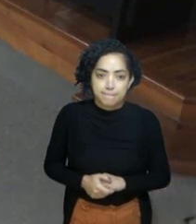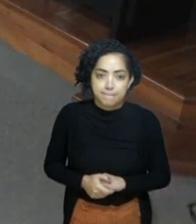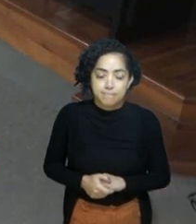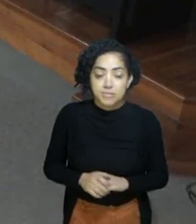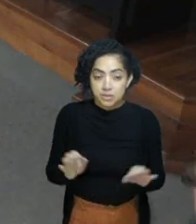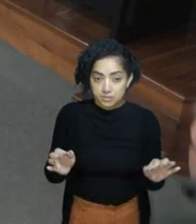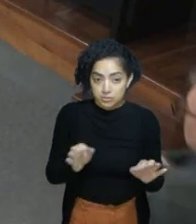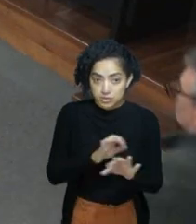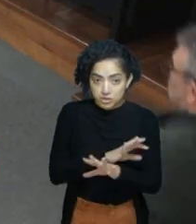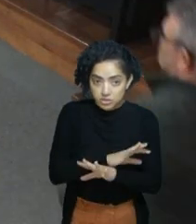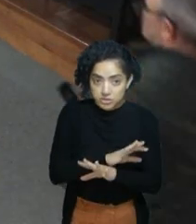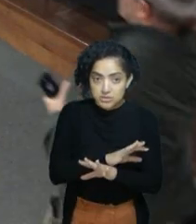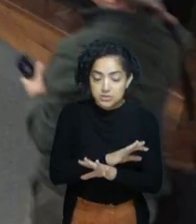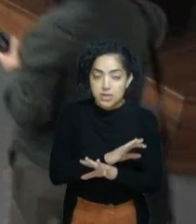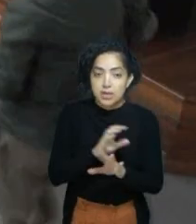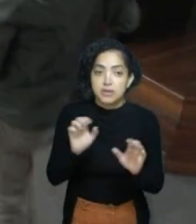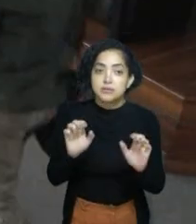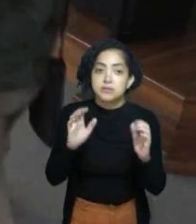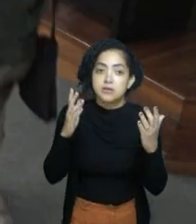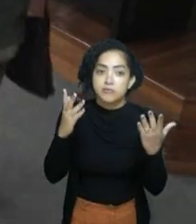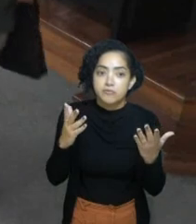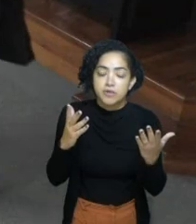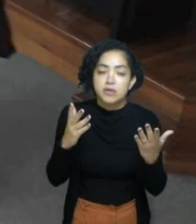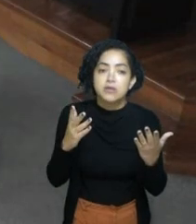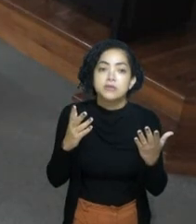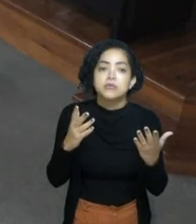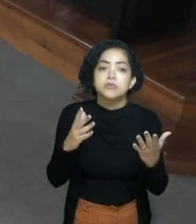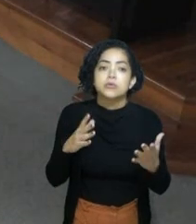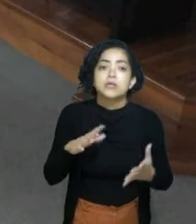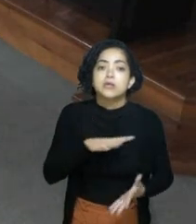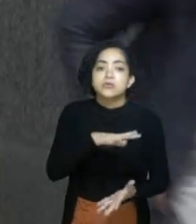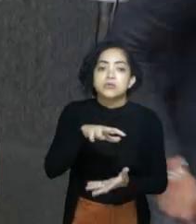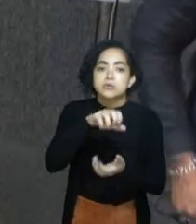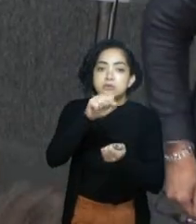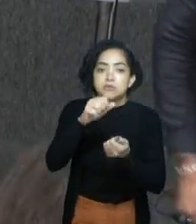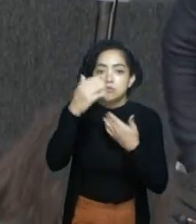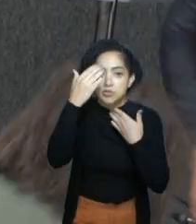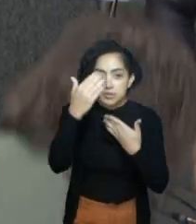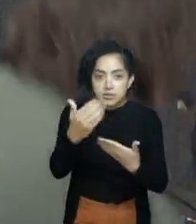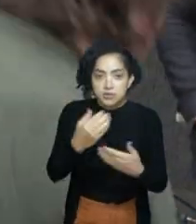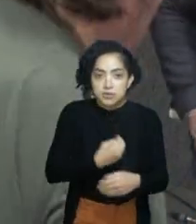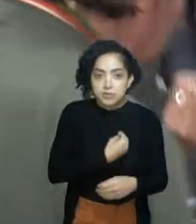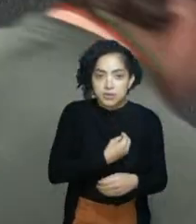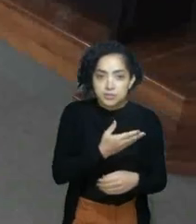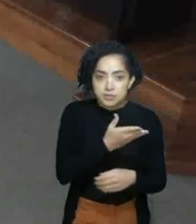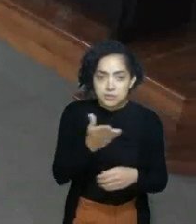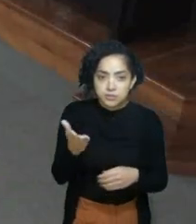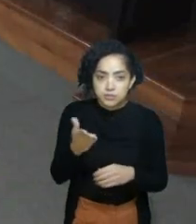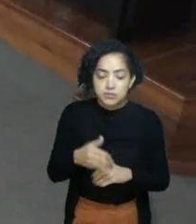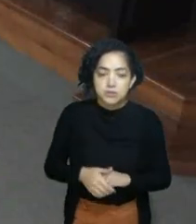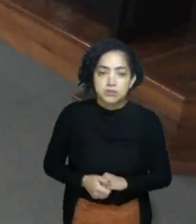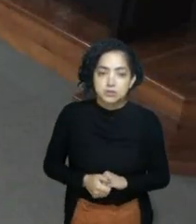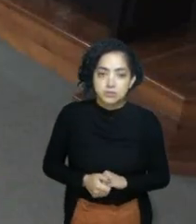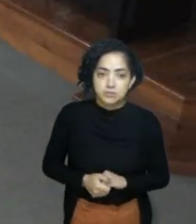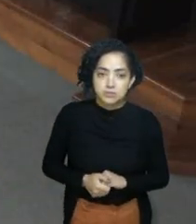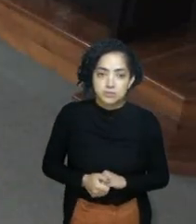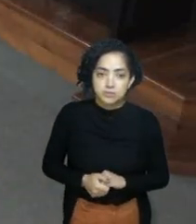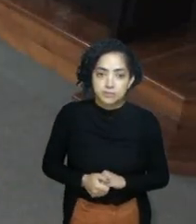Então, encerramos, então, aqui esse primeiro evento do Alesso Sustentável. E muito obrigada, de novo, pela presença de todos.